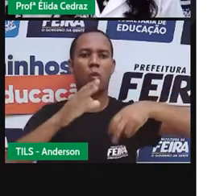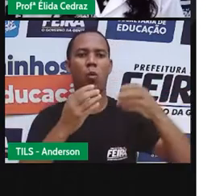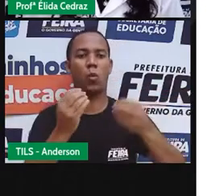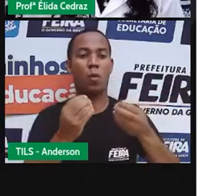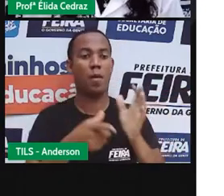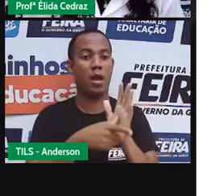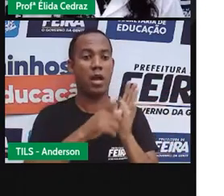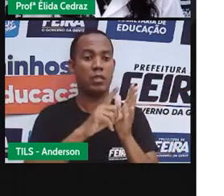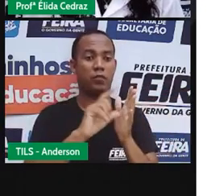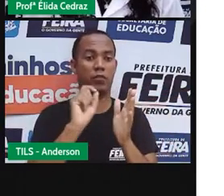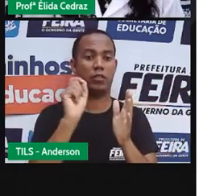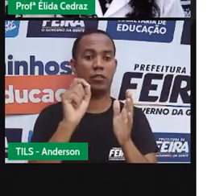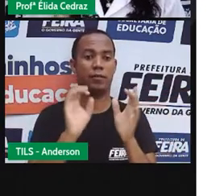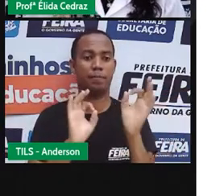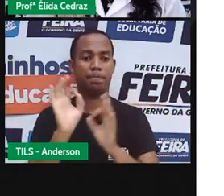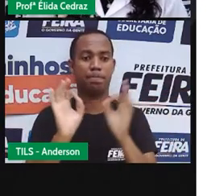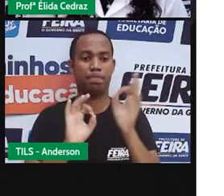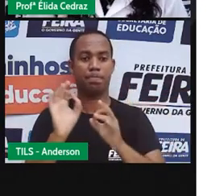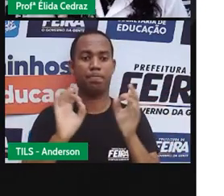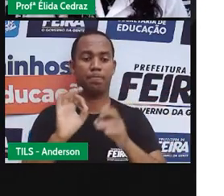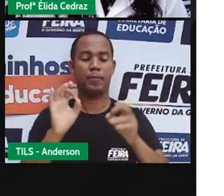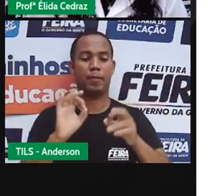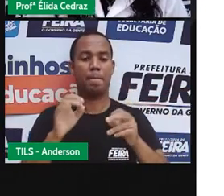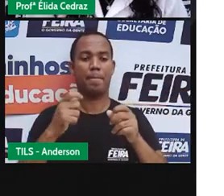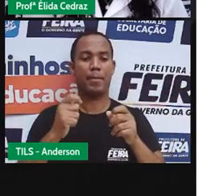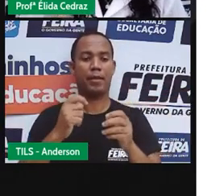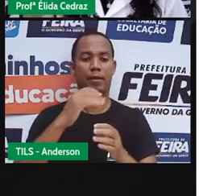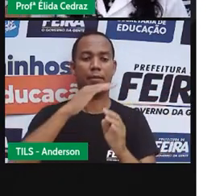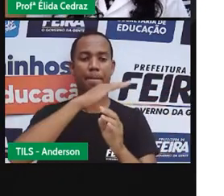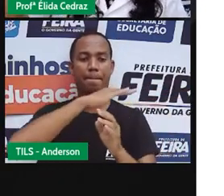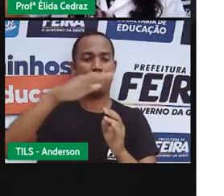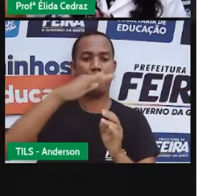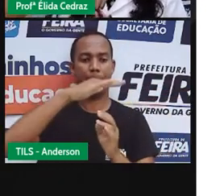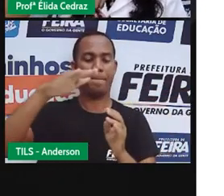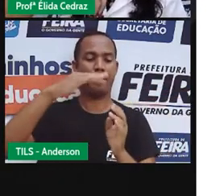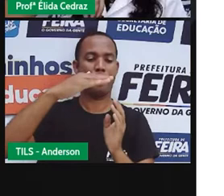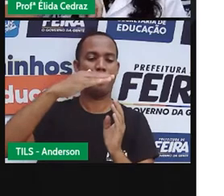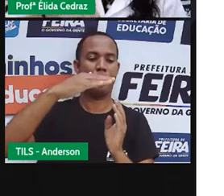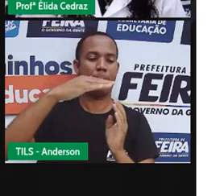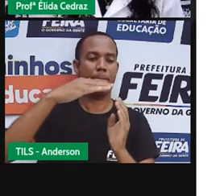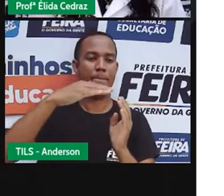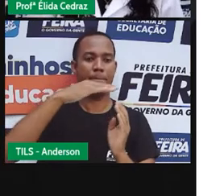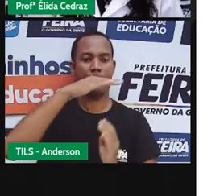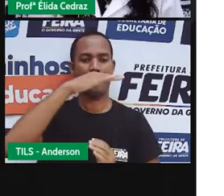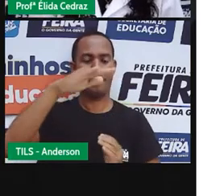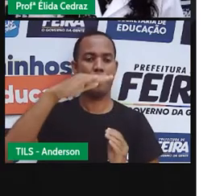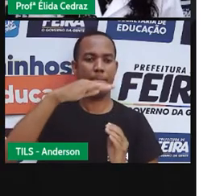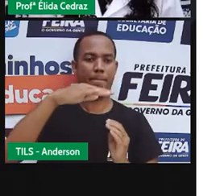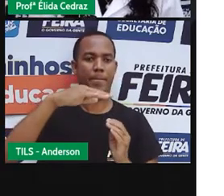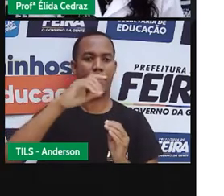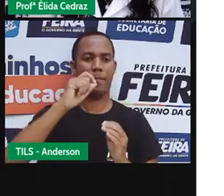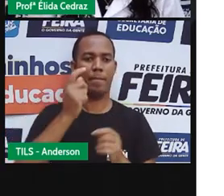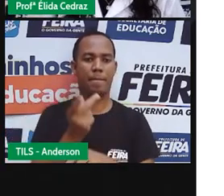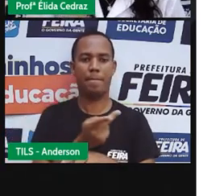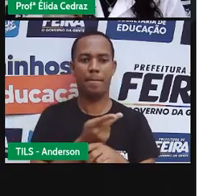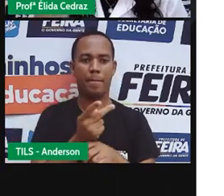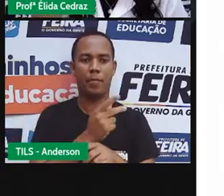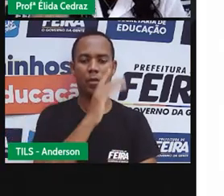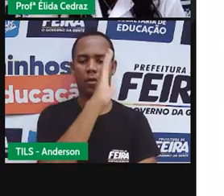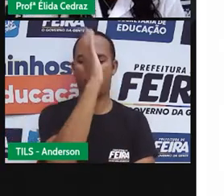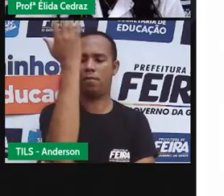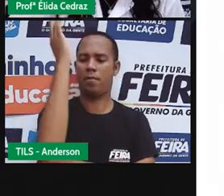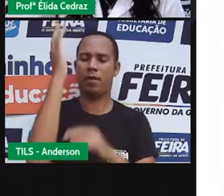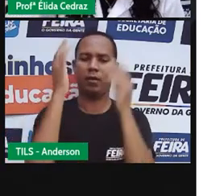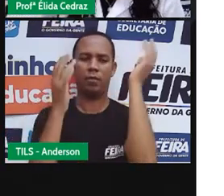galhos fortes e em forma de Y para encaixar o pé de cada participante.